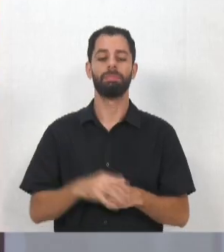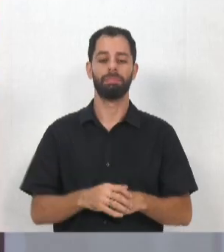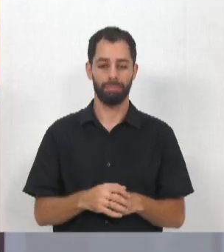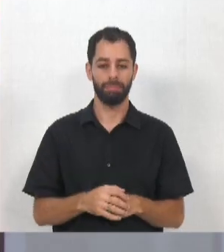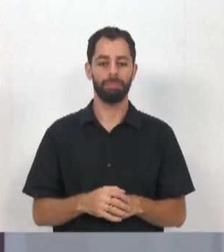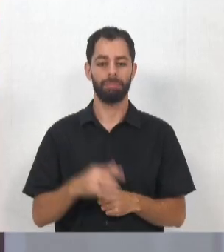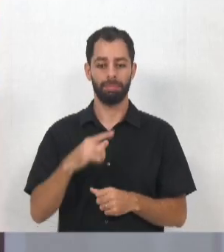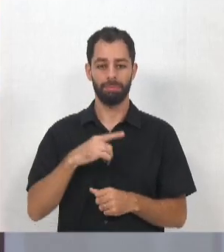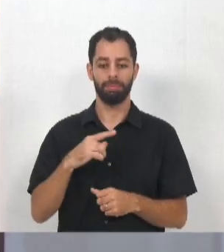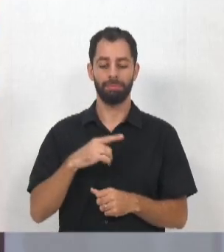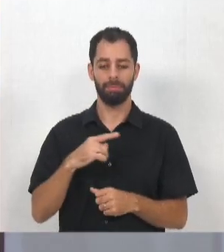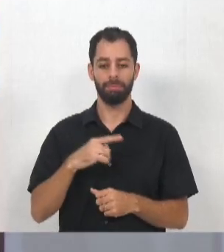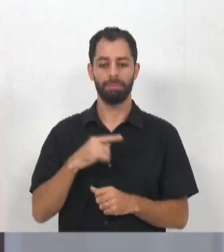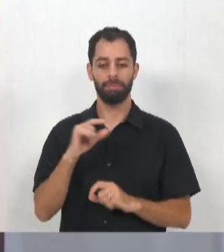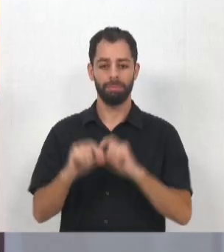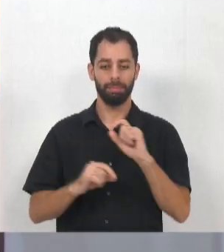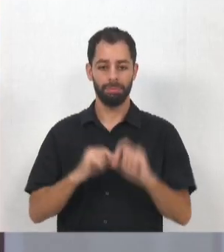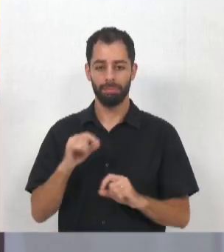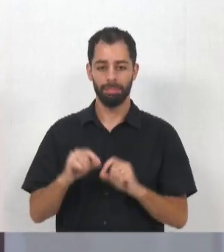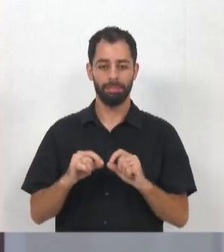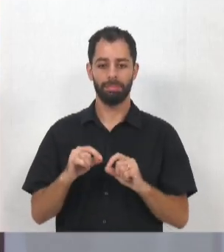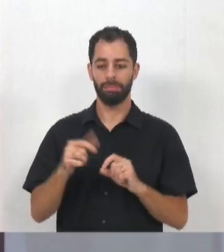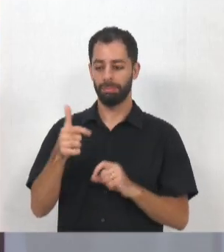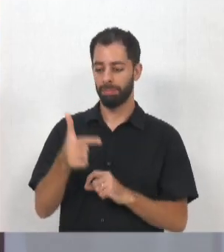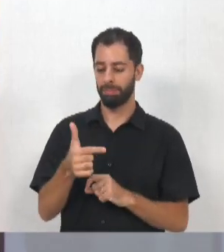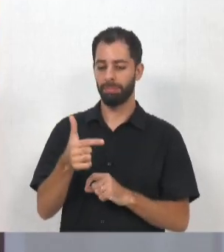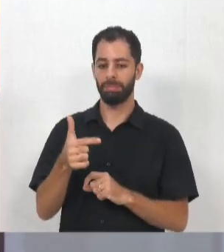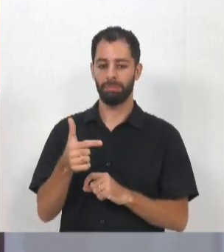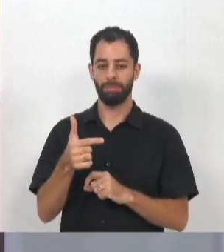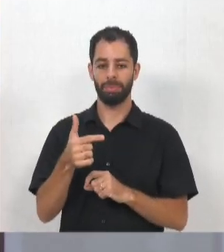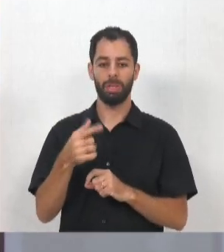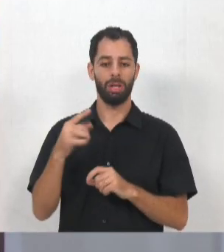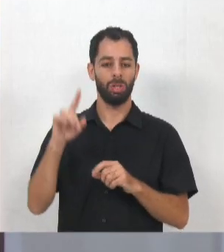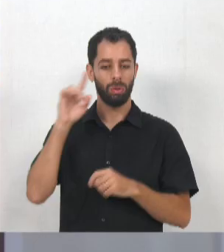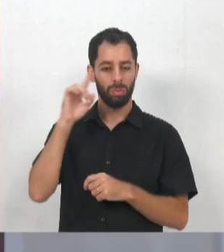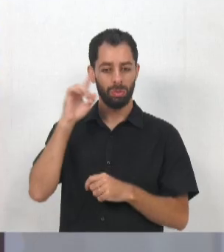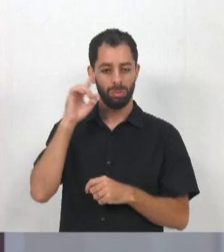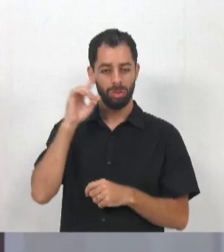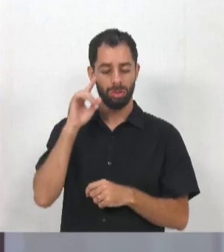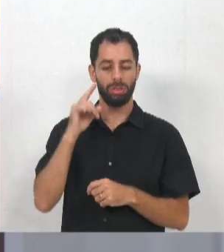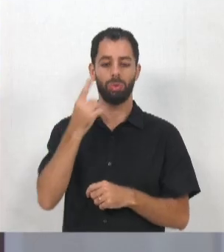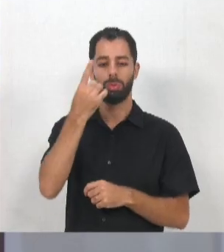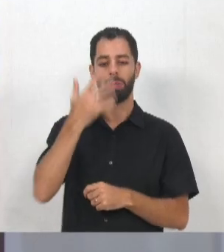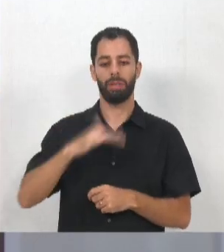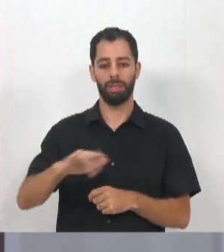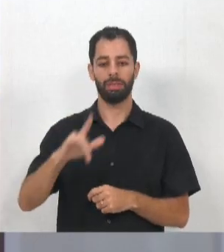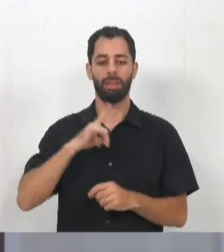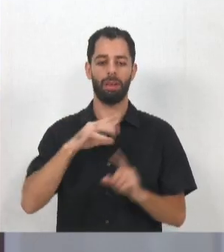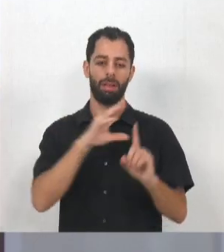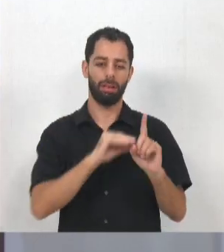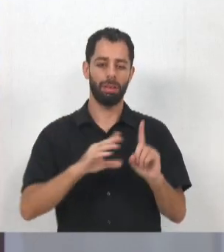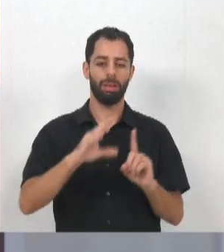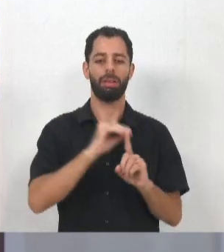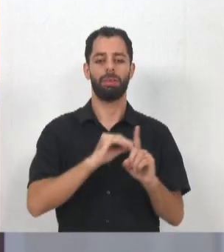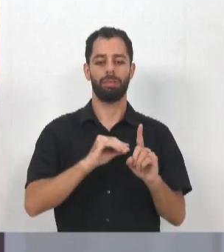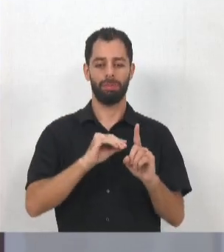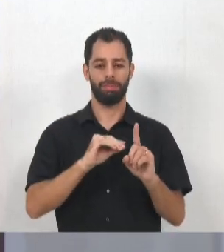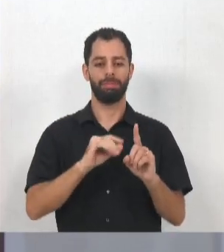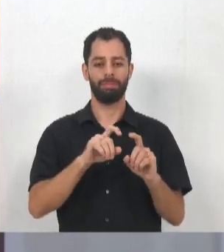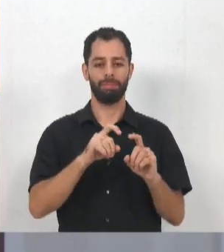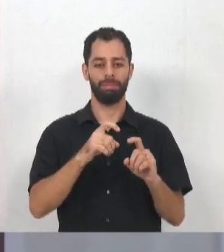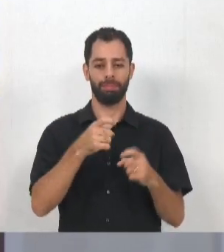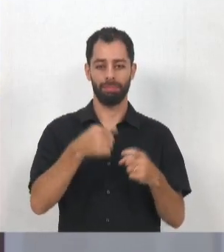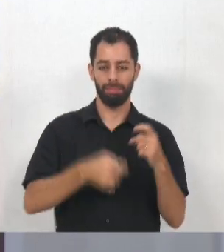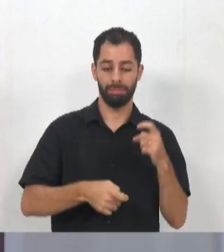abusada sexualmente a cada 24 horas na nossa cidade. E essa realidade não é exclusiva só